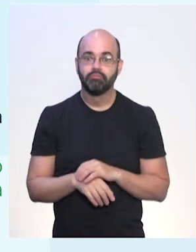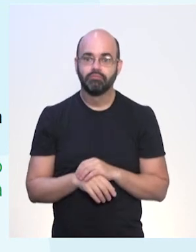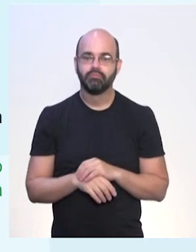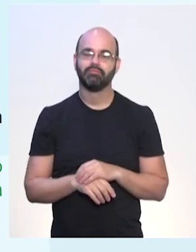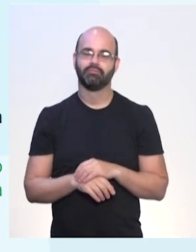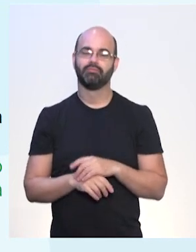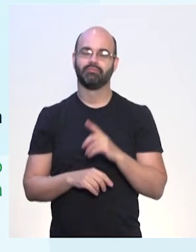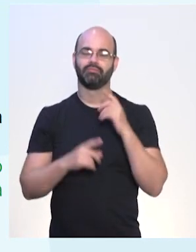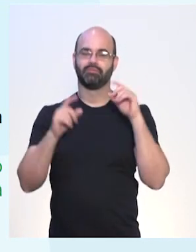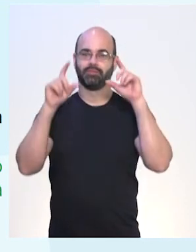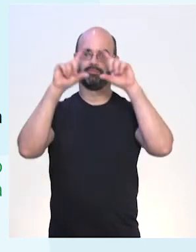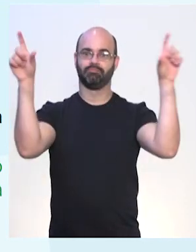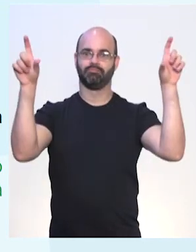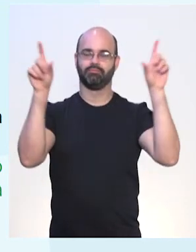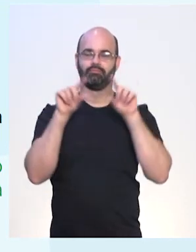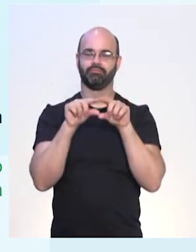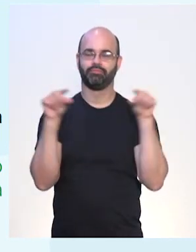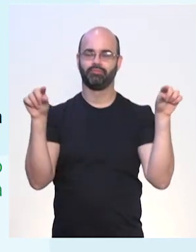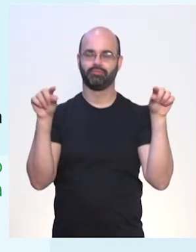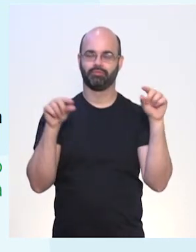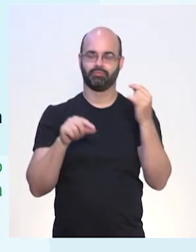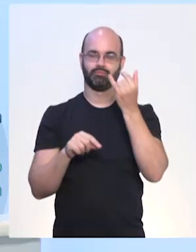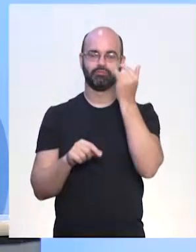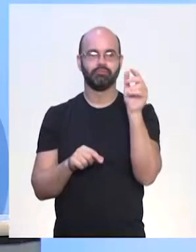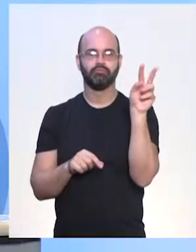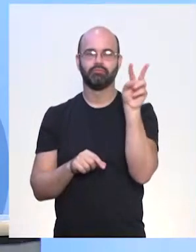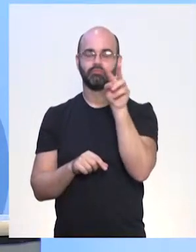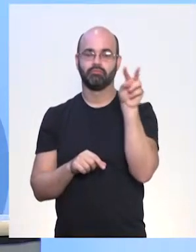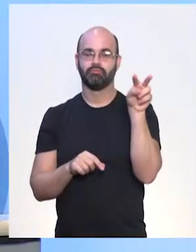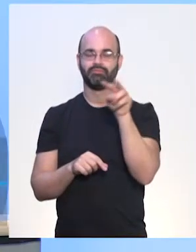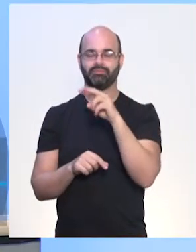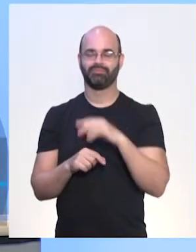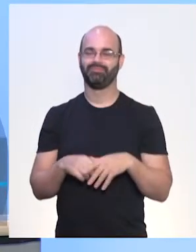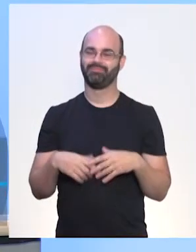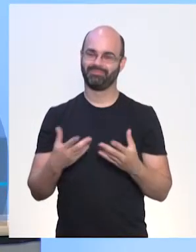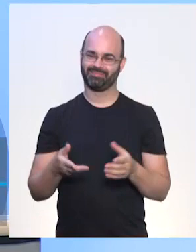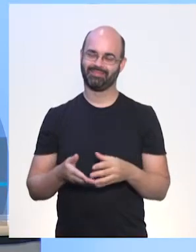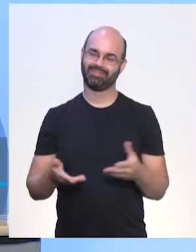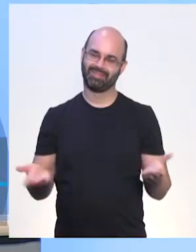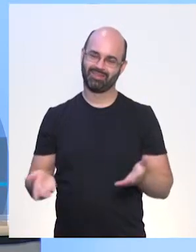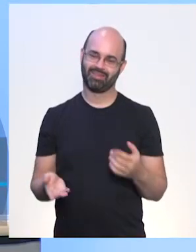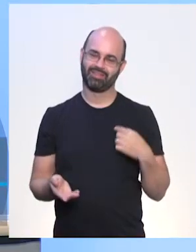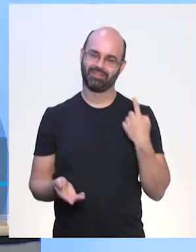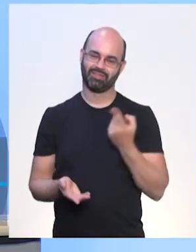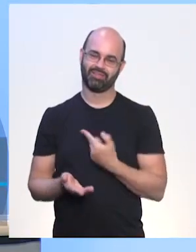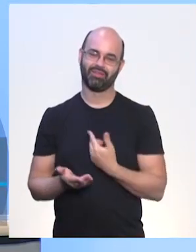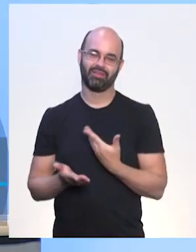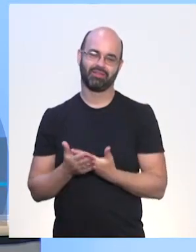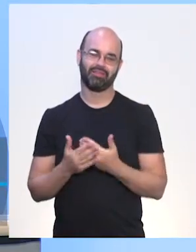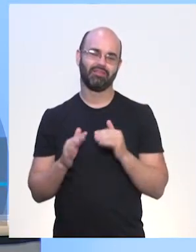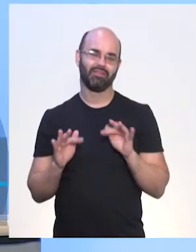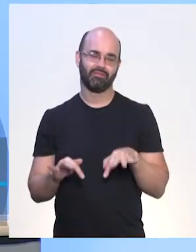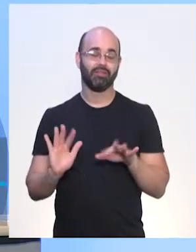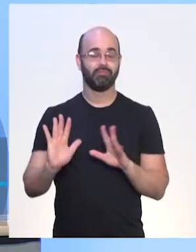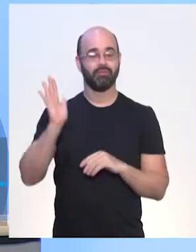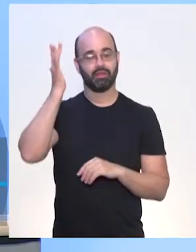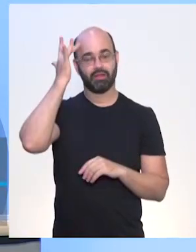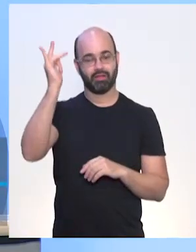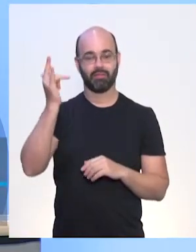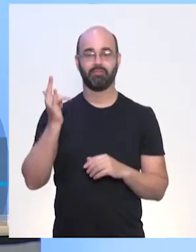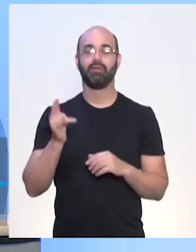né o subtítulo gente e nós assim terminamos mas vamos continuar com esse assunto amanhã